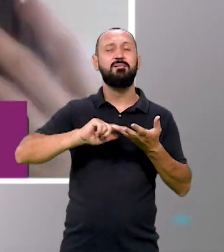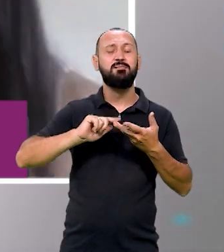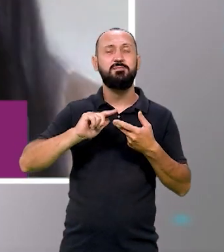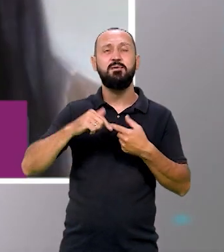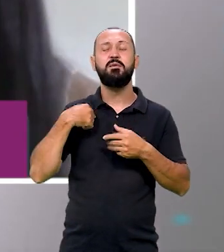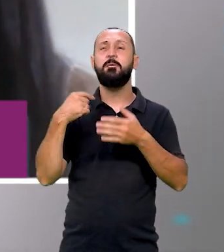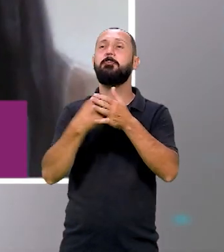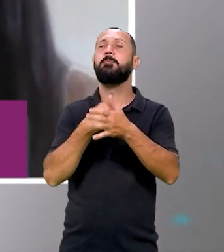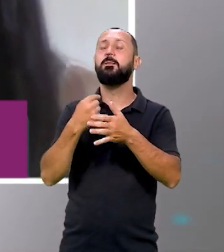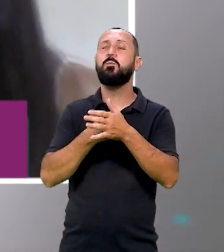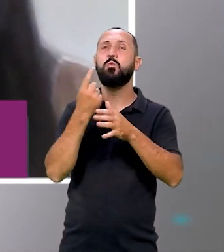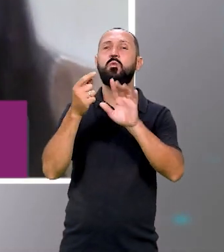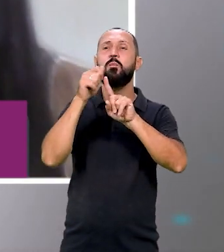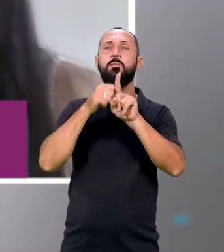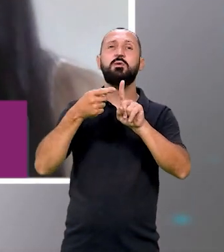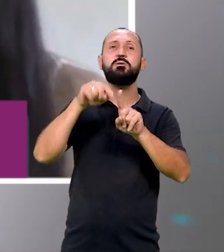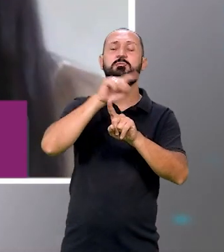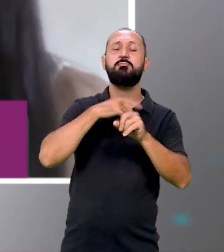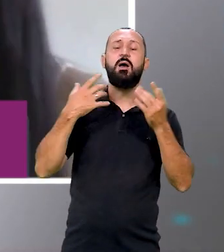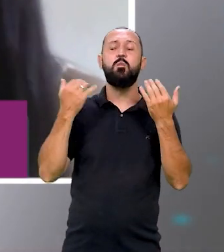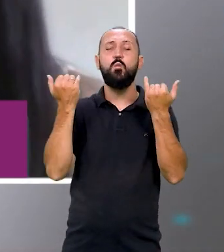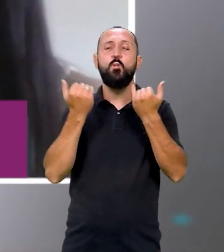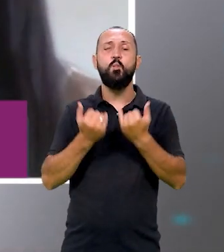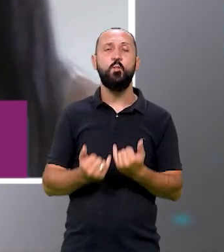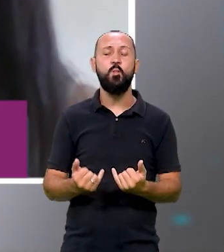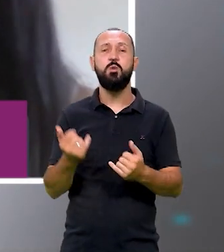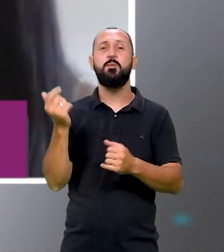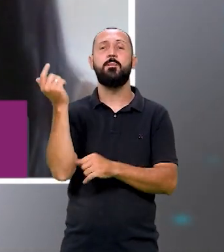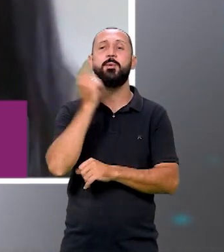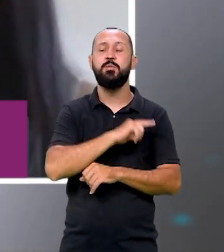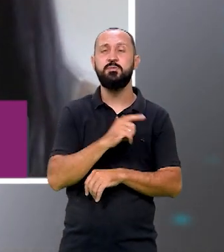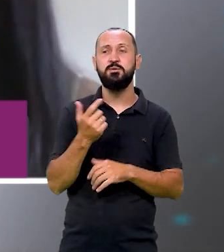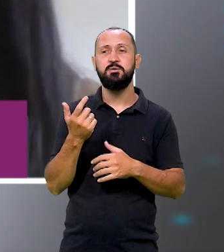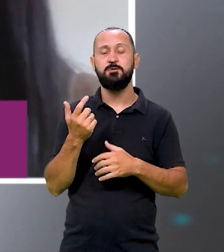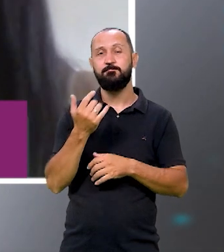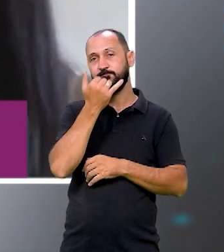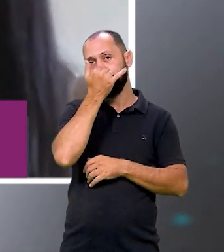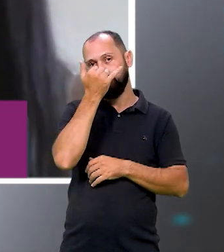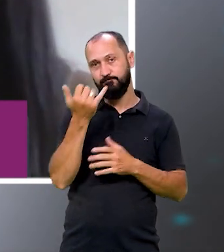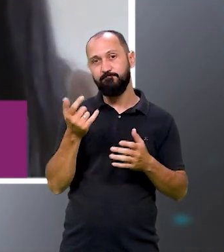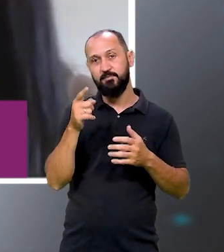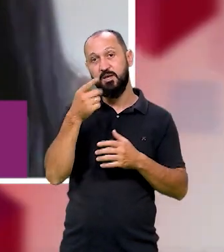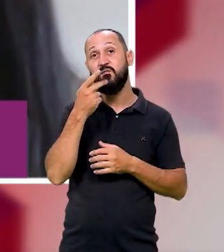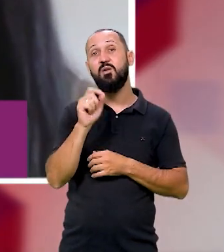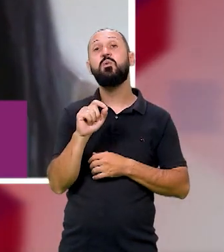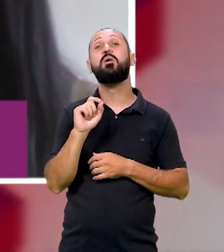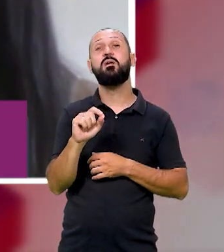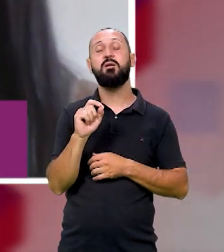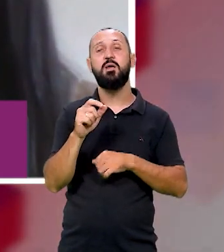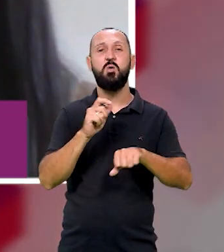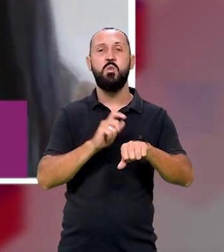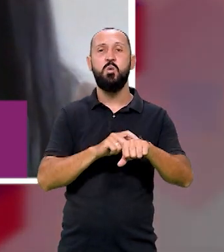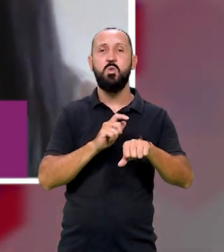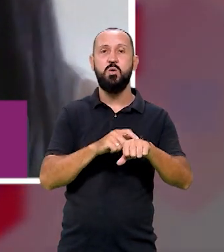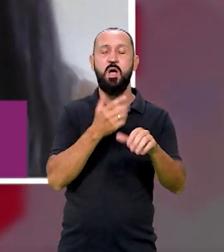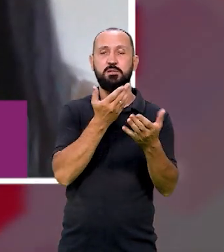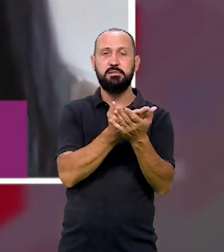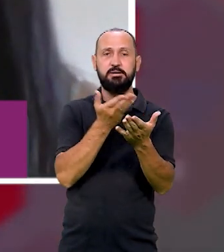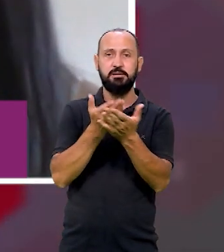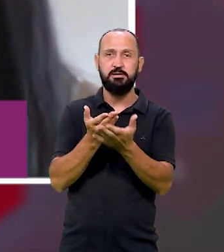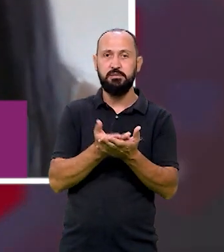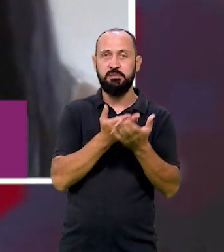conheço várias que às vezes me procuram um mês antes para perder peso, né, para conseguir. Infelizmente, é o que você falou,